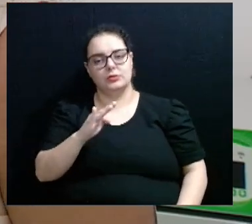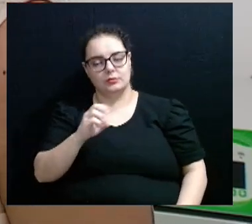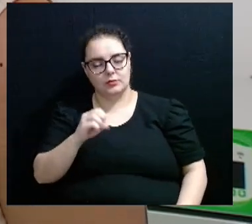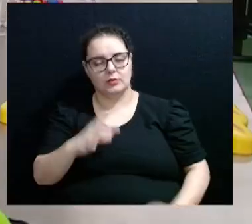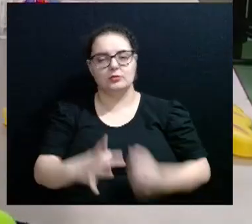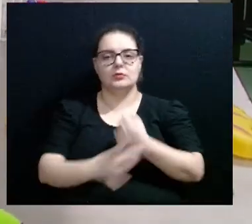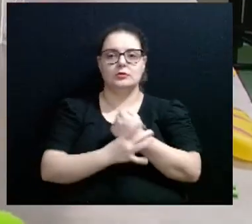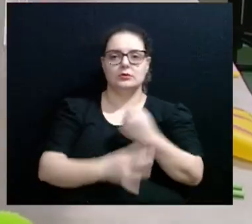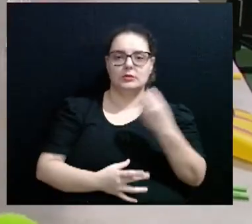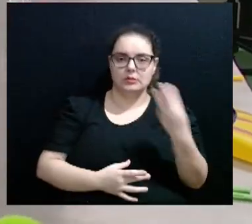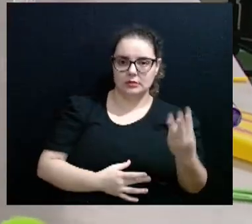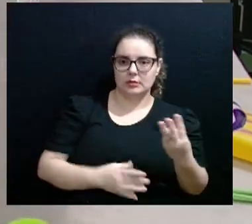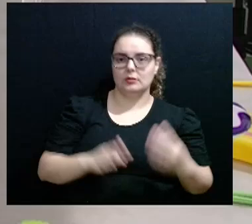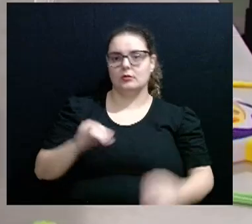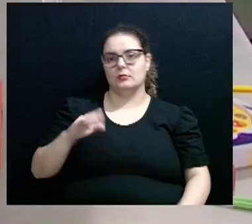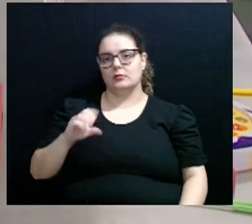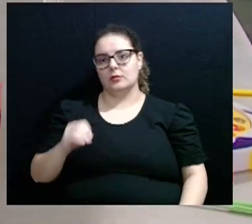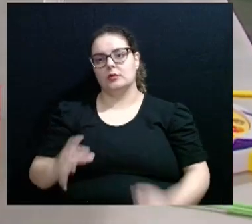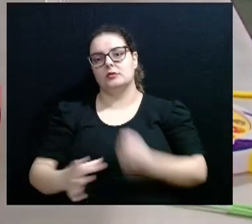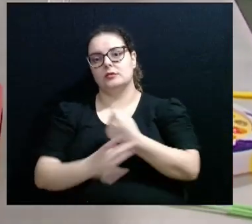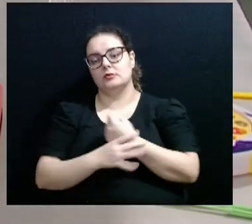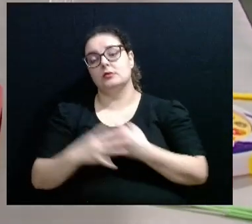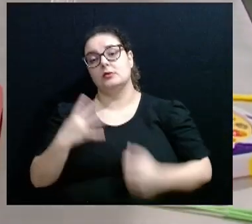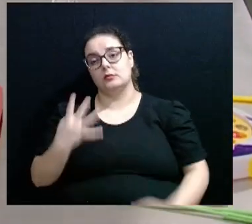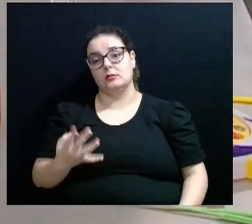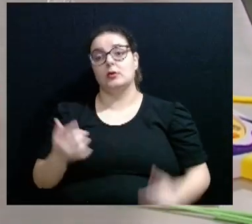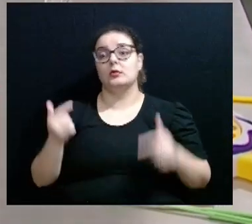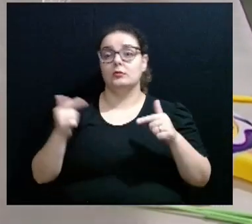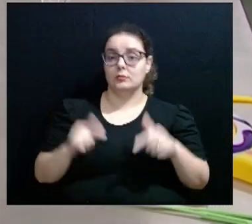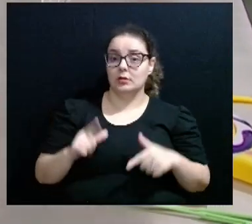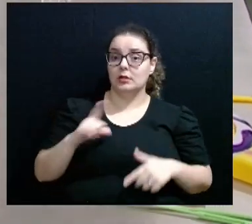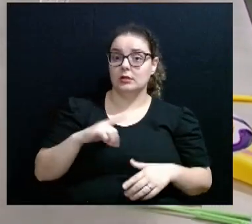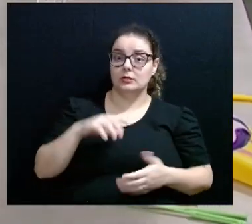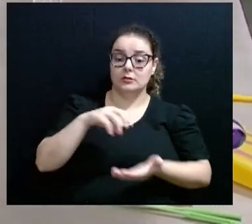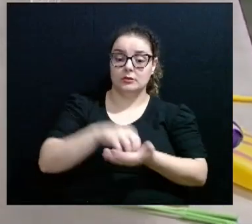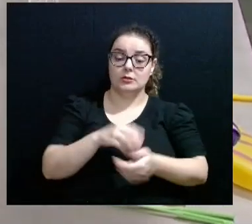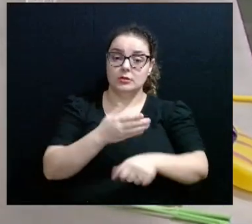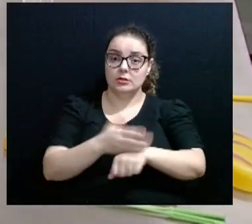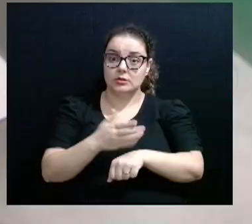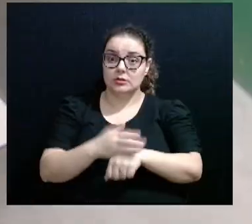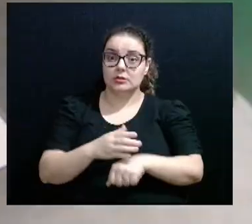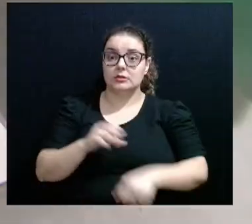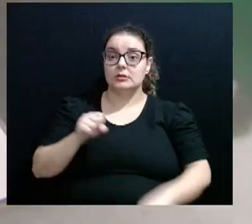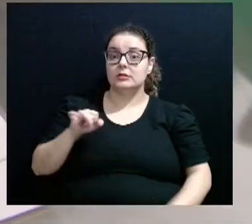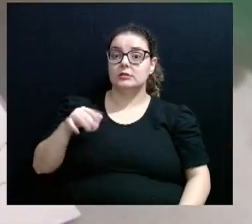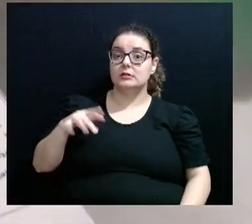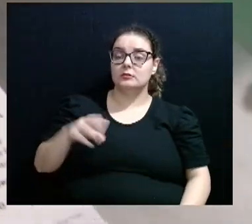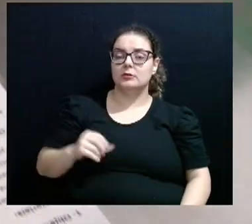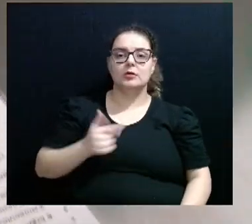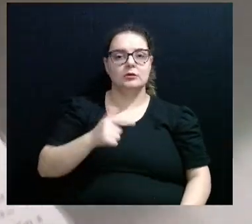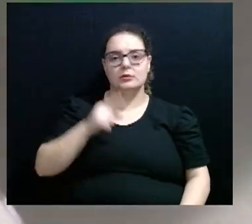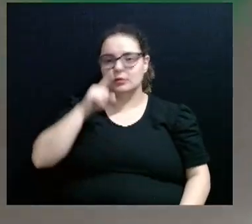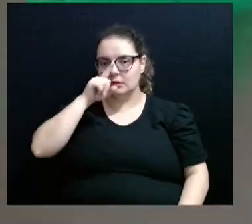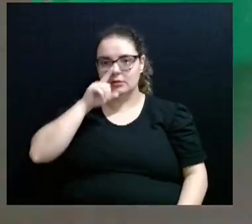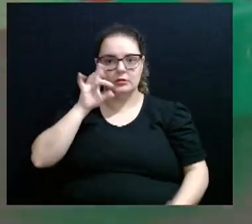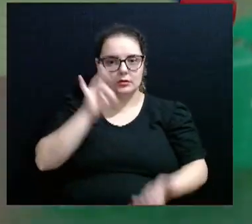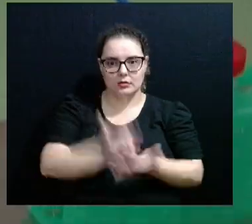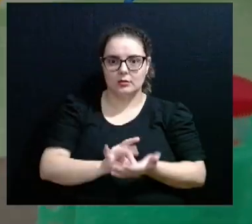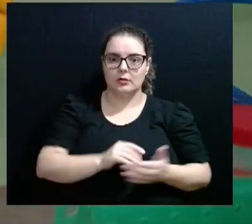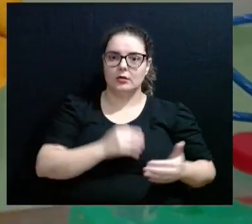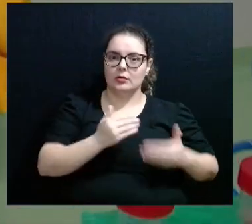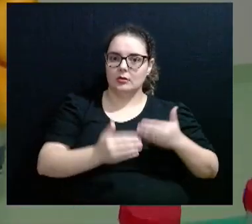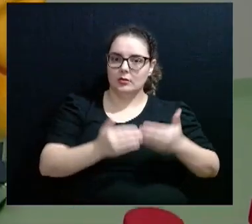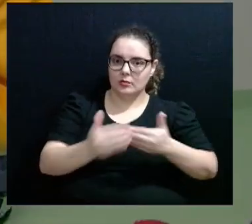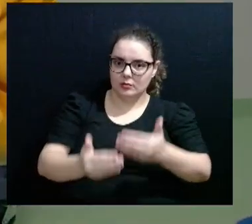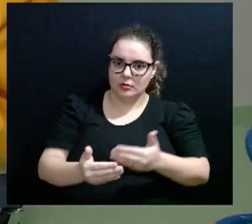biossegurança 4. O espaço conta com um centro de treinamento que simula, sem nenhum risco real, o procedimento para acessar